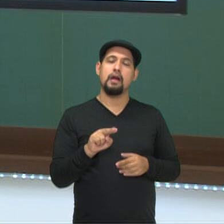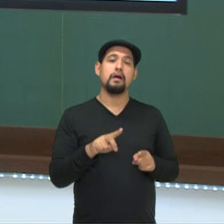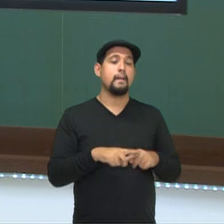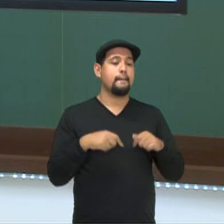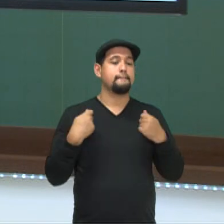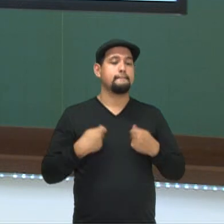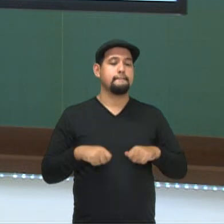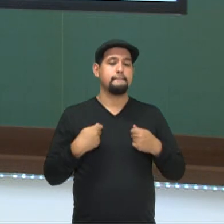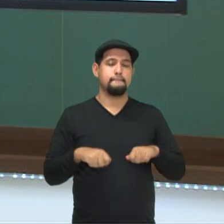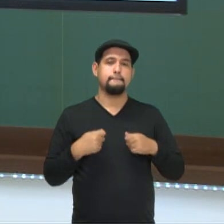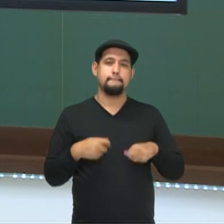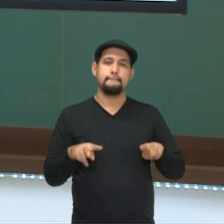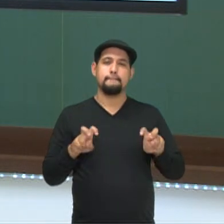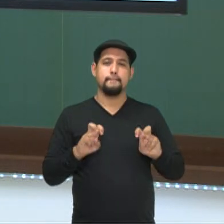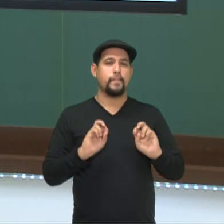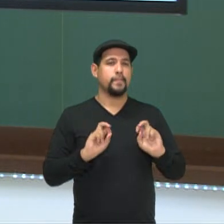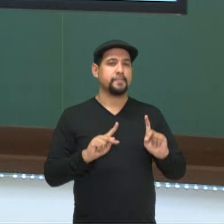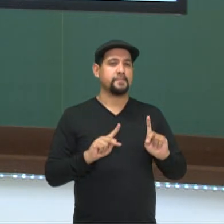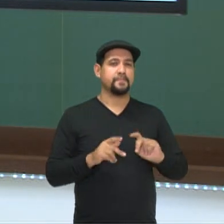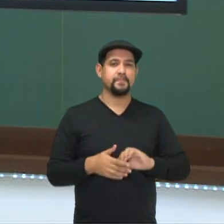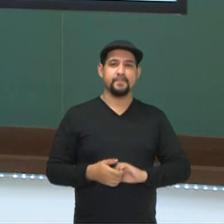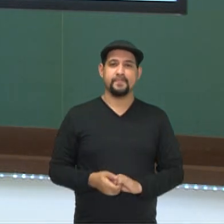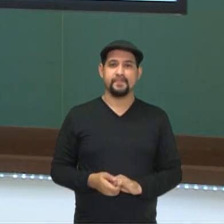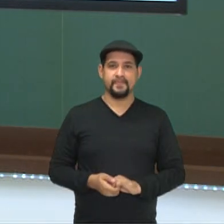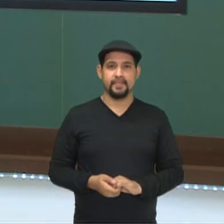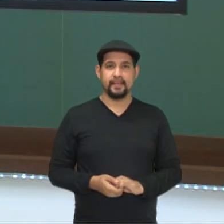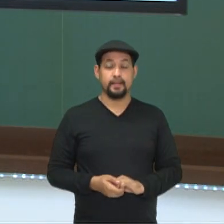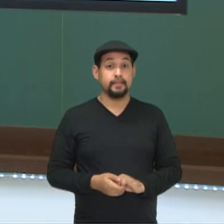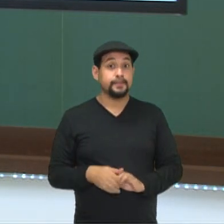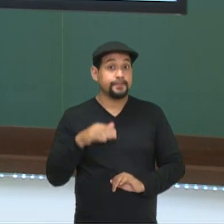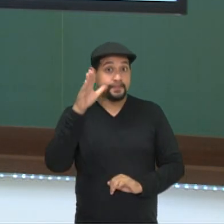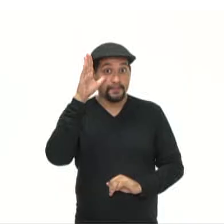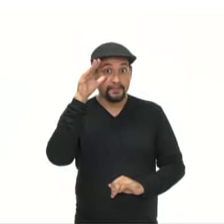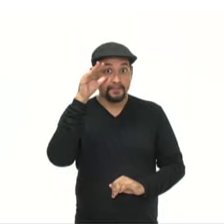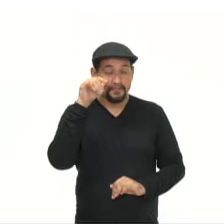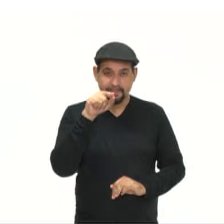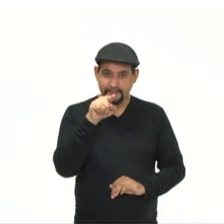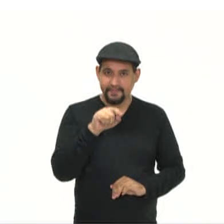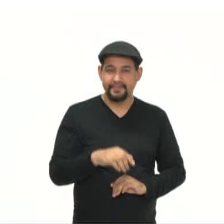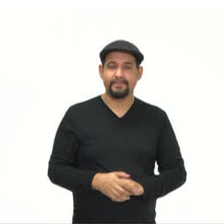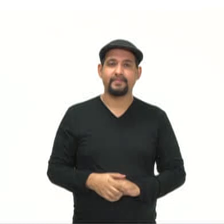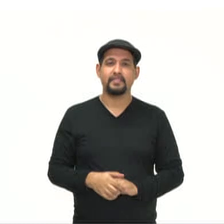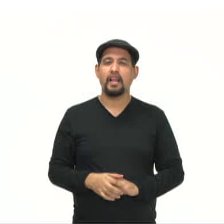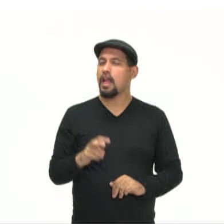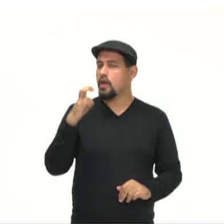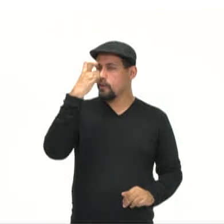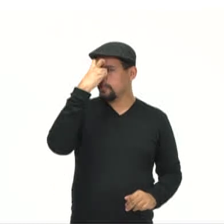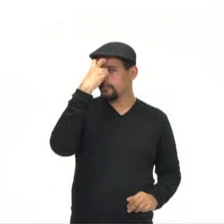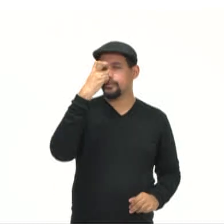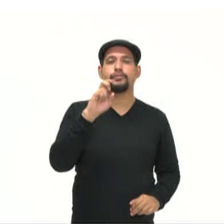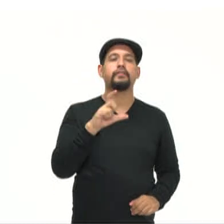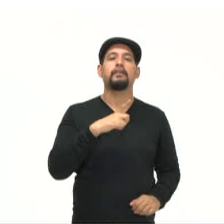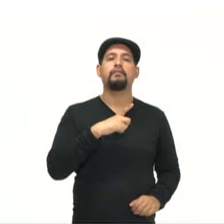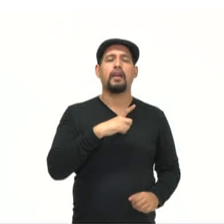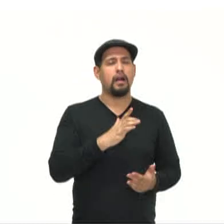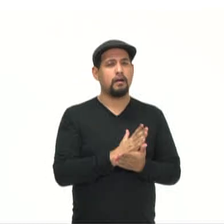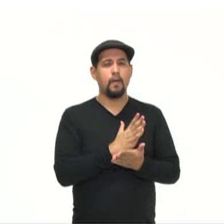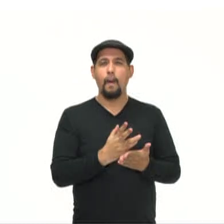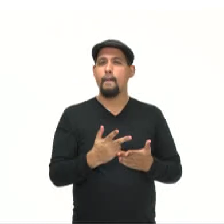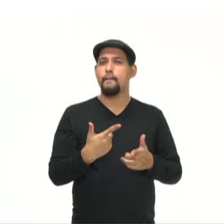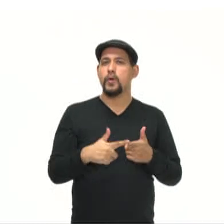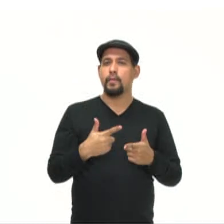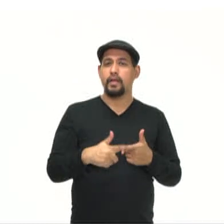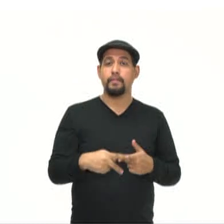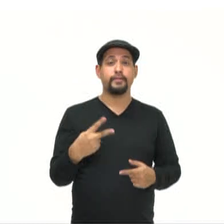precisamos desse termo ok é uma curiosidade para você no Egito encontra os indícios de problemas